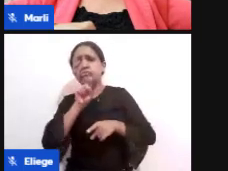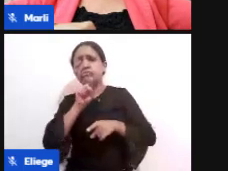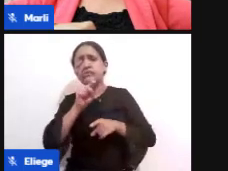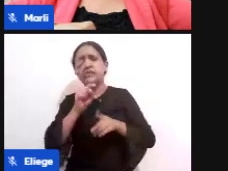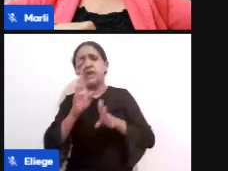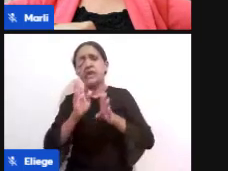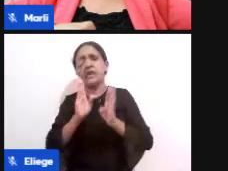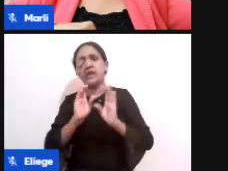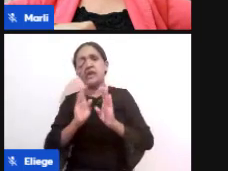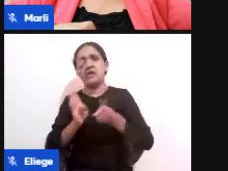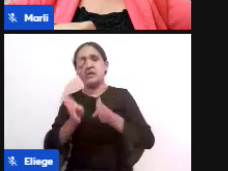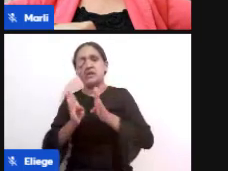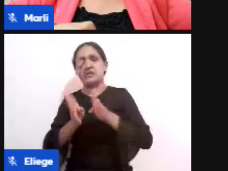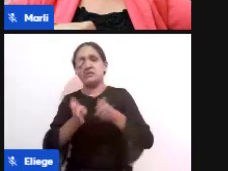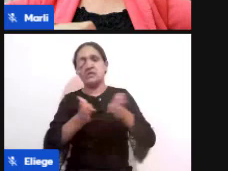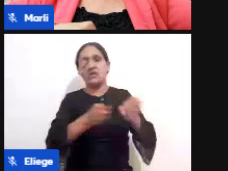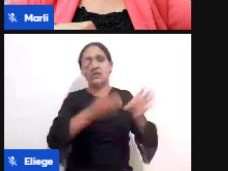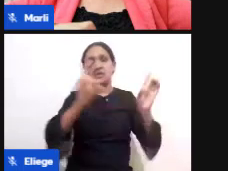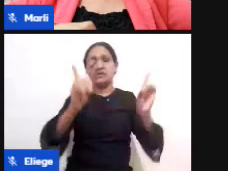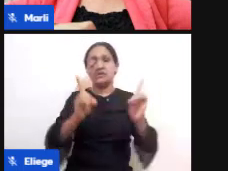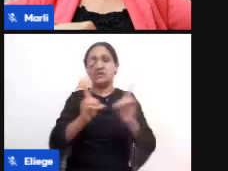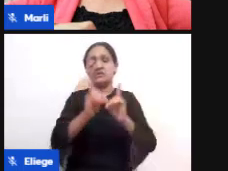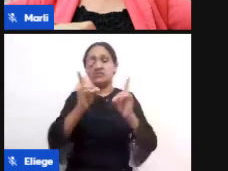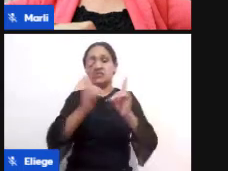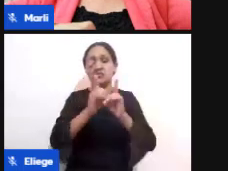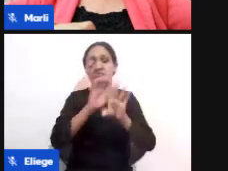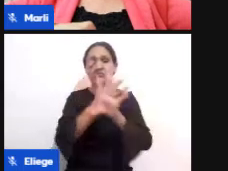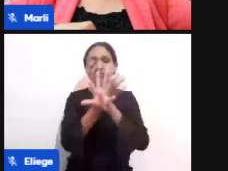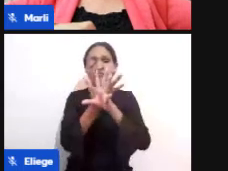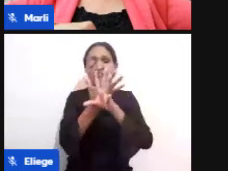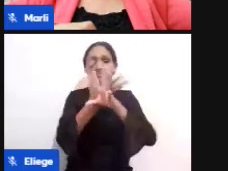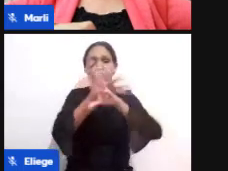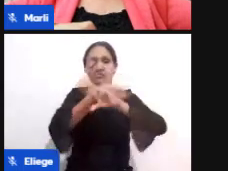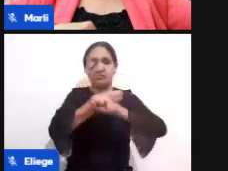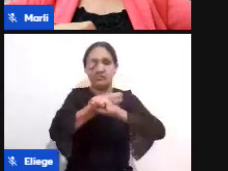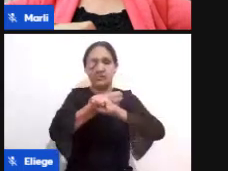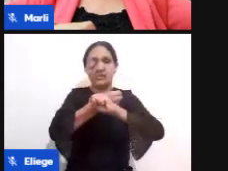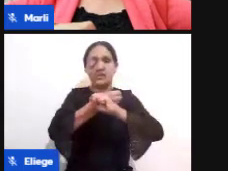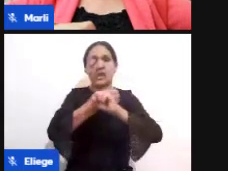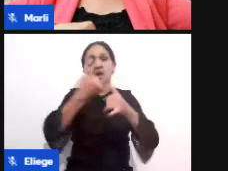didática interdisciplinar, a ludicidade,